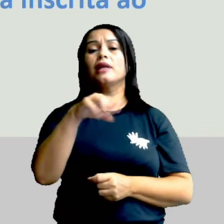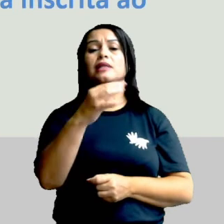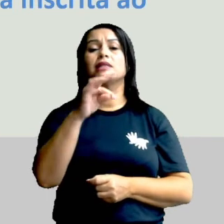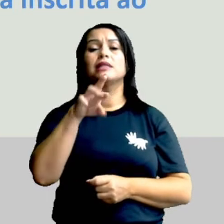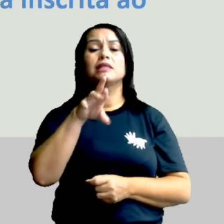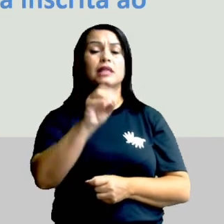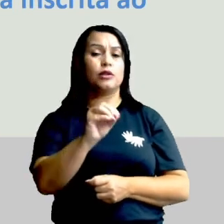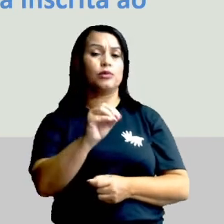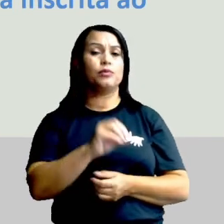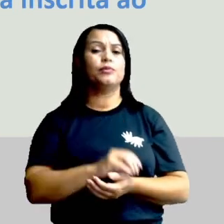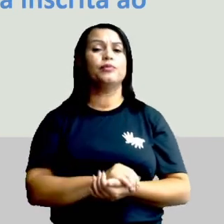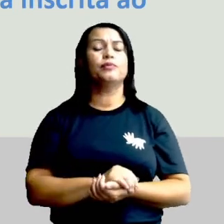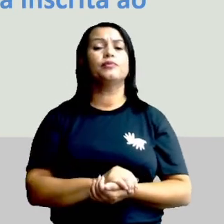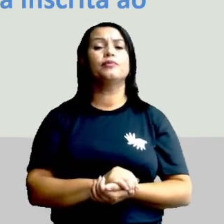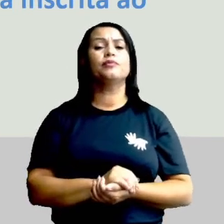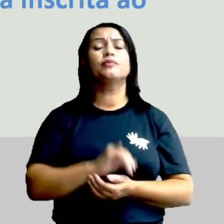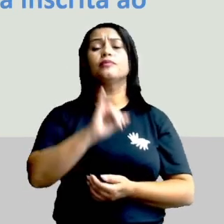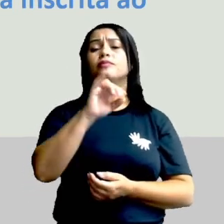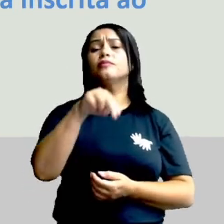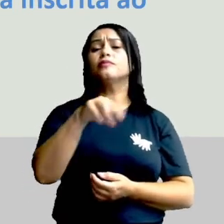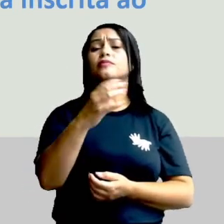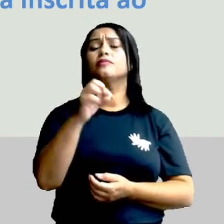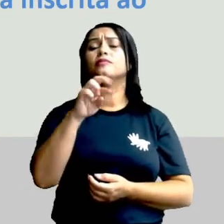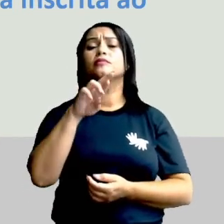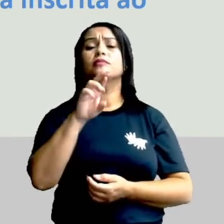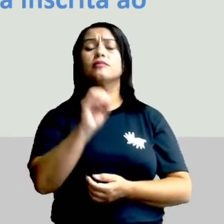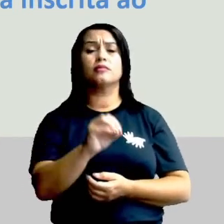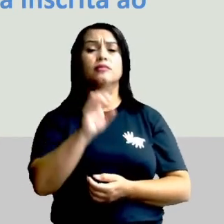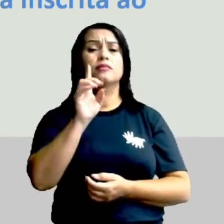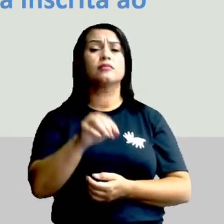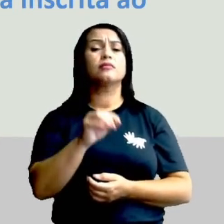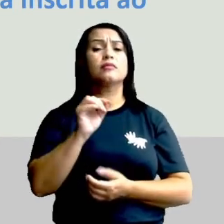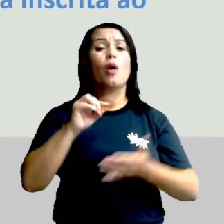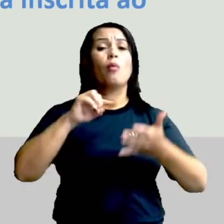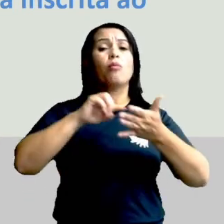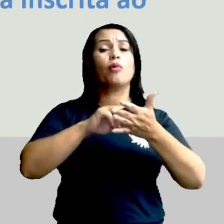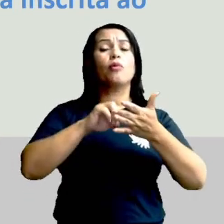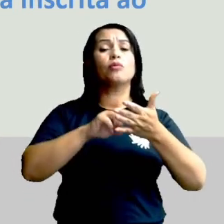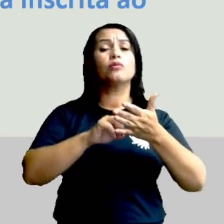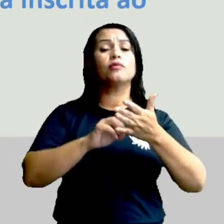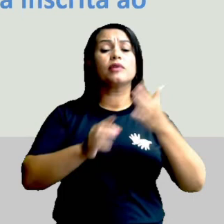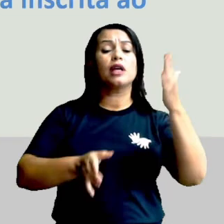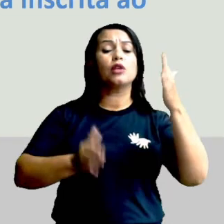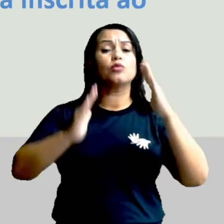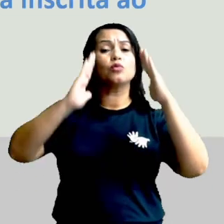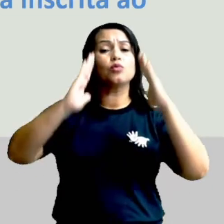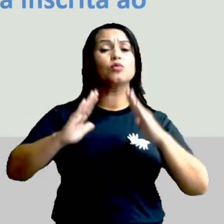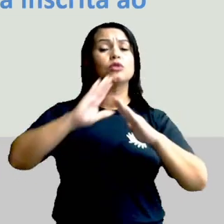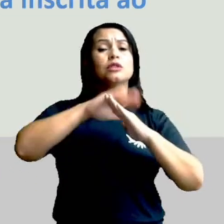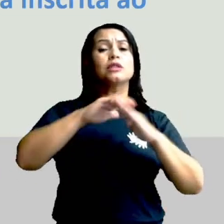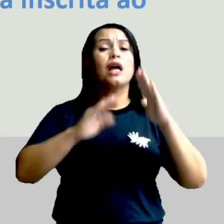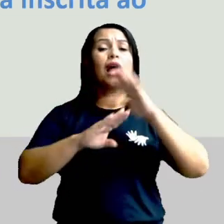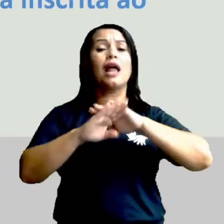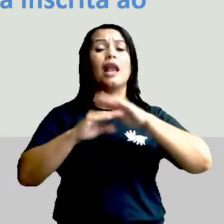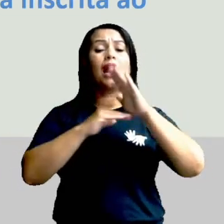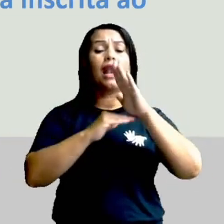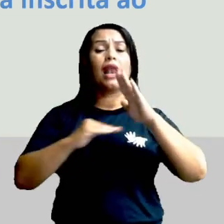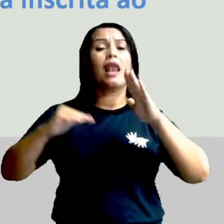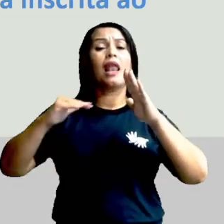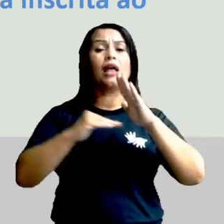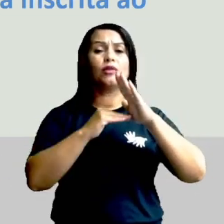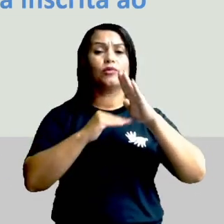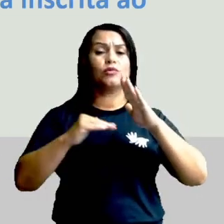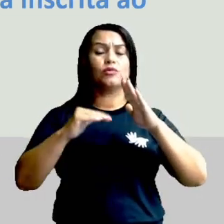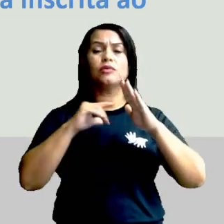Ok e centro é um ponto equidistante dos lados do triângulo o nome se deve ao fato de esses